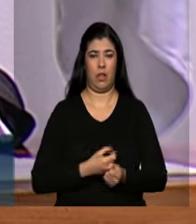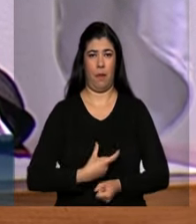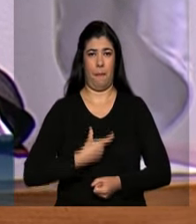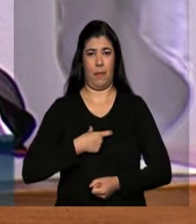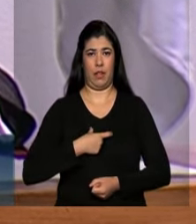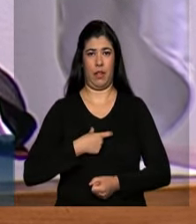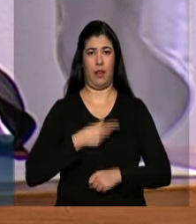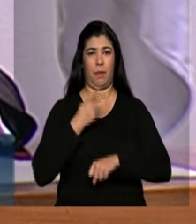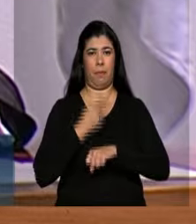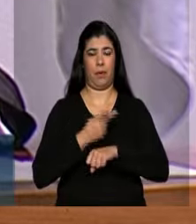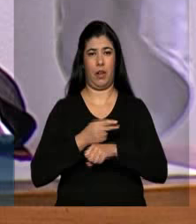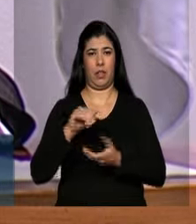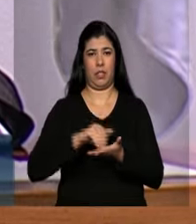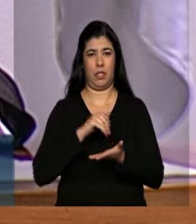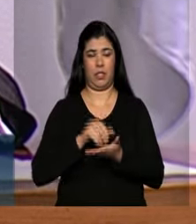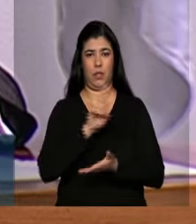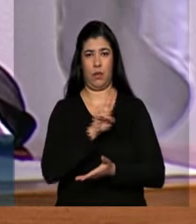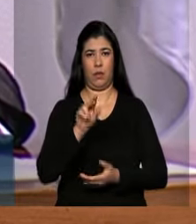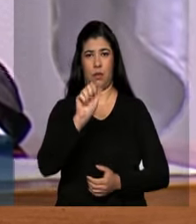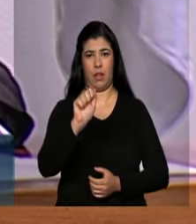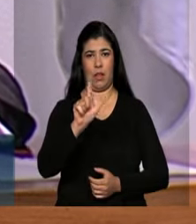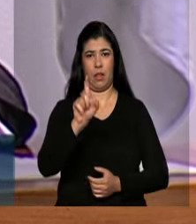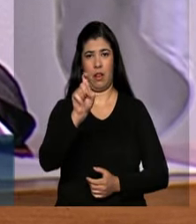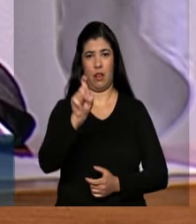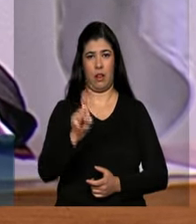o secretário Alexandre Piana Lemos.